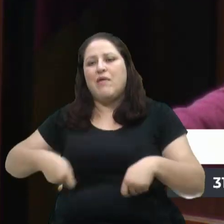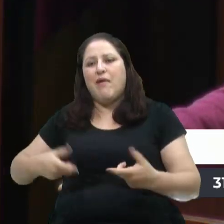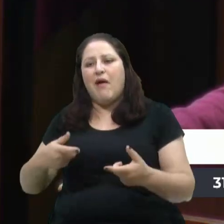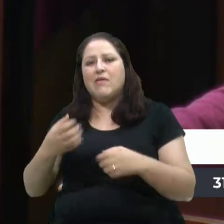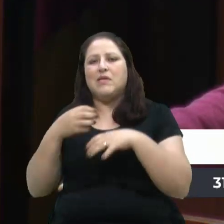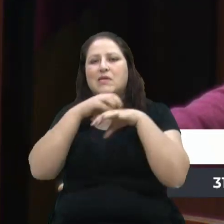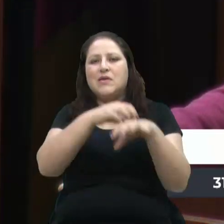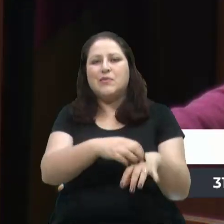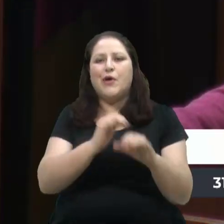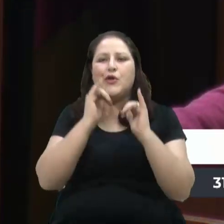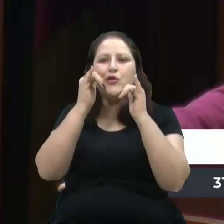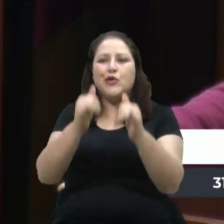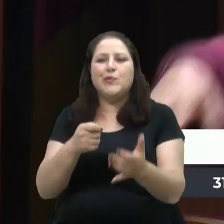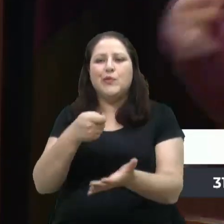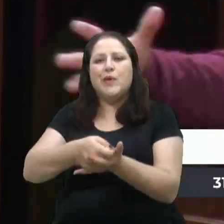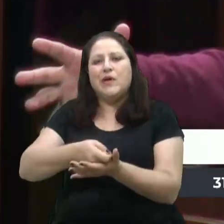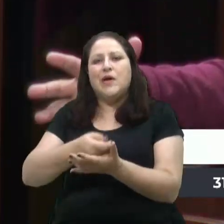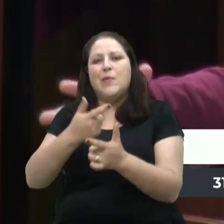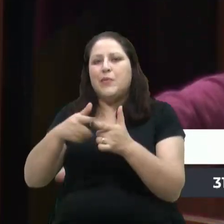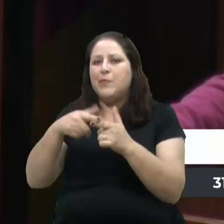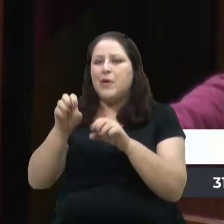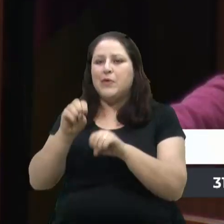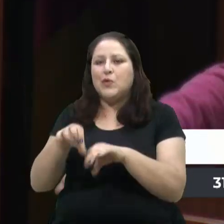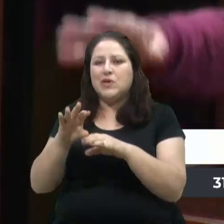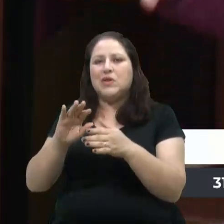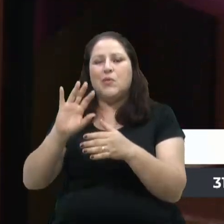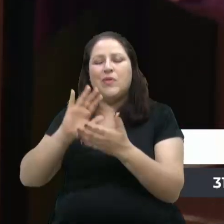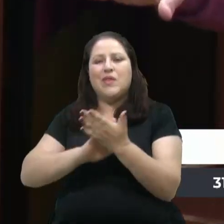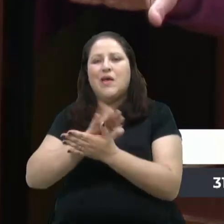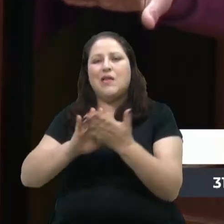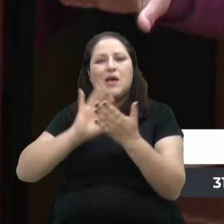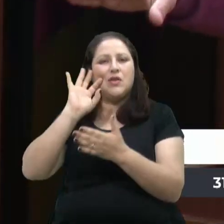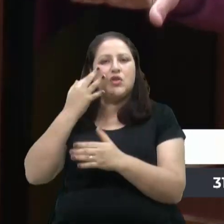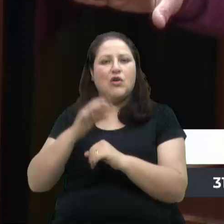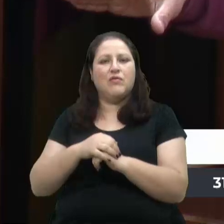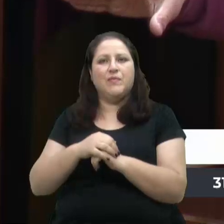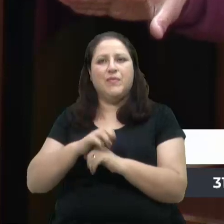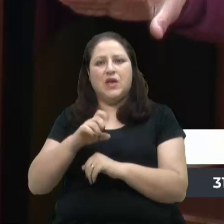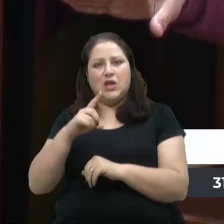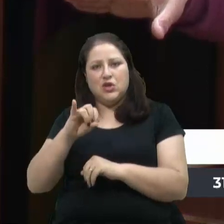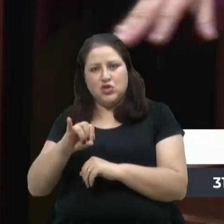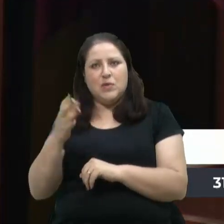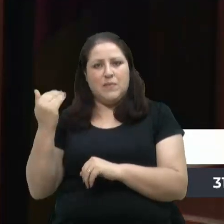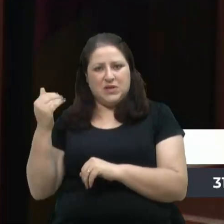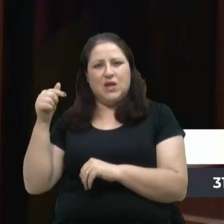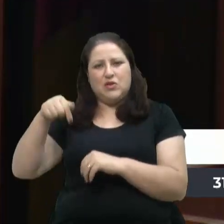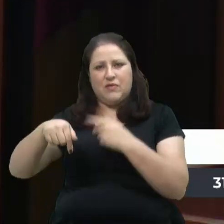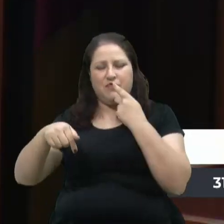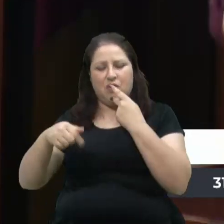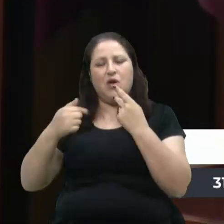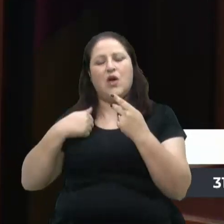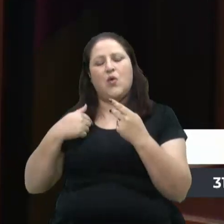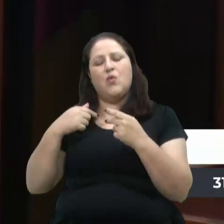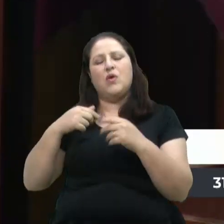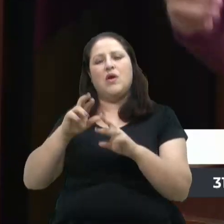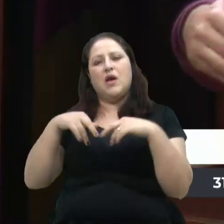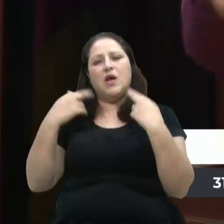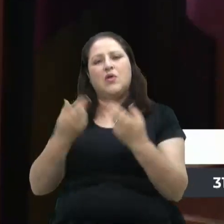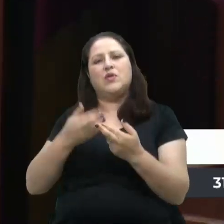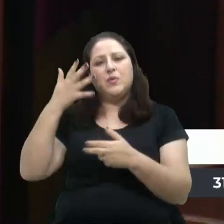educação mais uma vez voltando para essa casa sem ter solução vereadora de Carlos a sua passagem em breve disse isso aqui né Eu tô aqui numa audiência pública